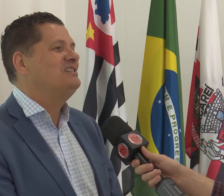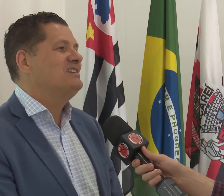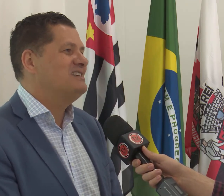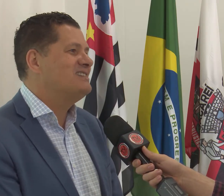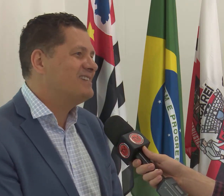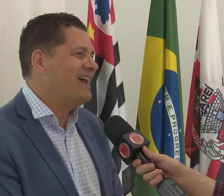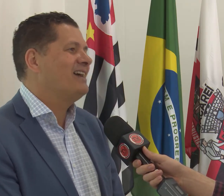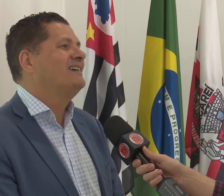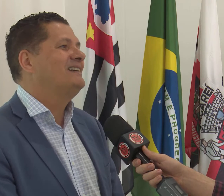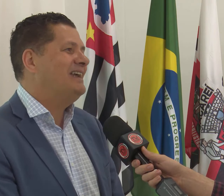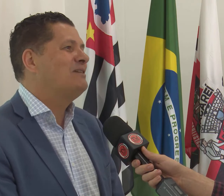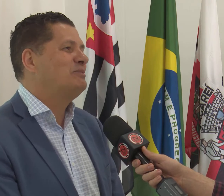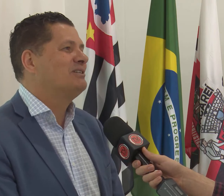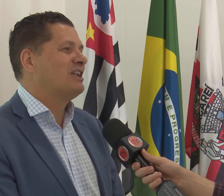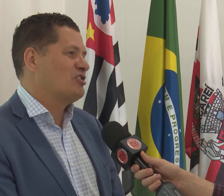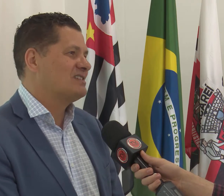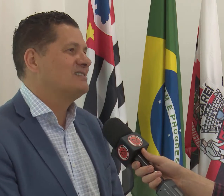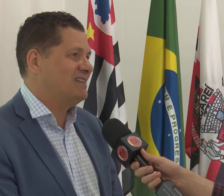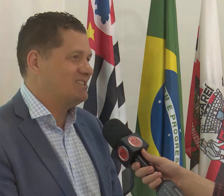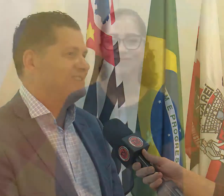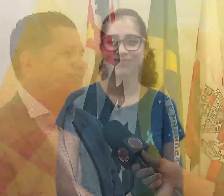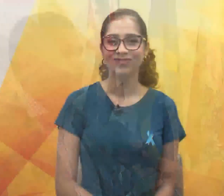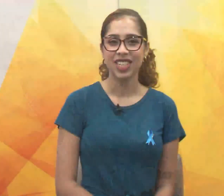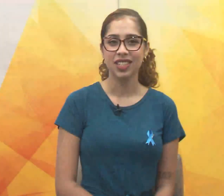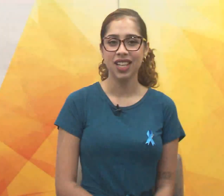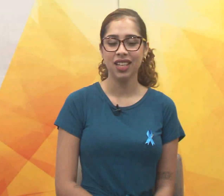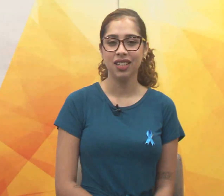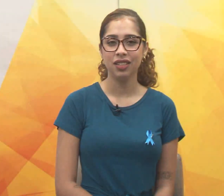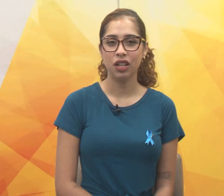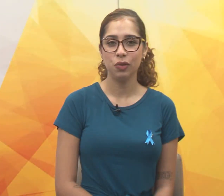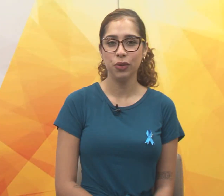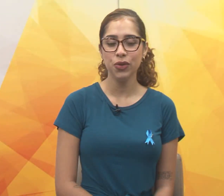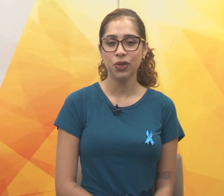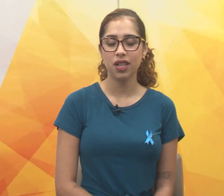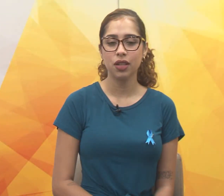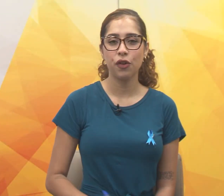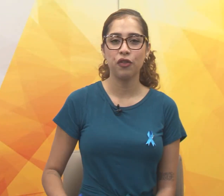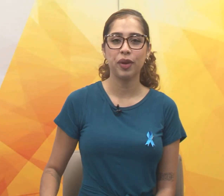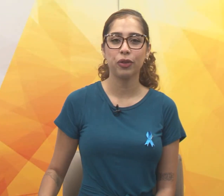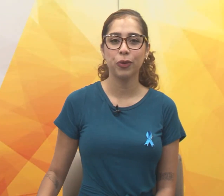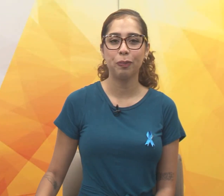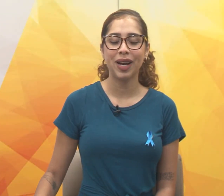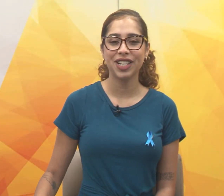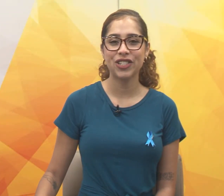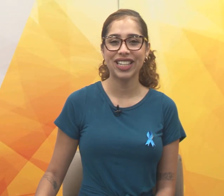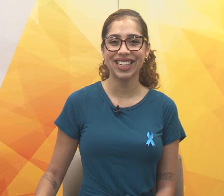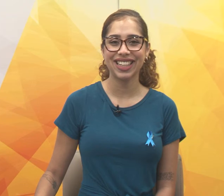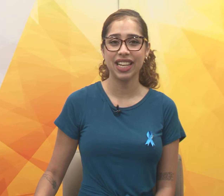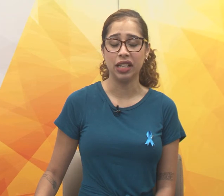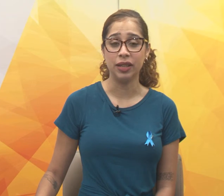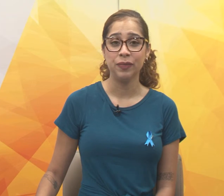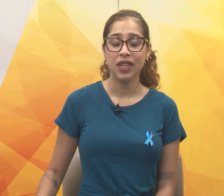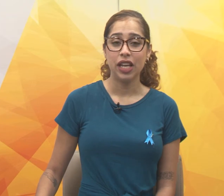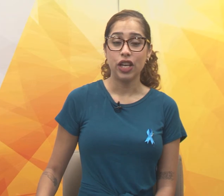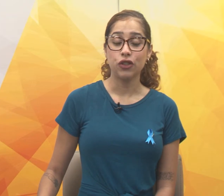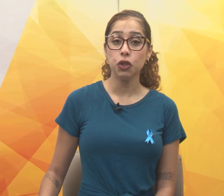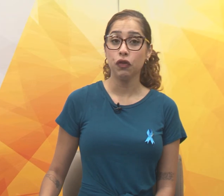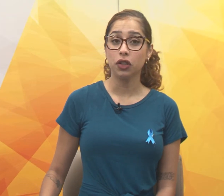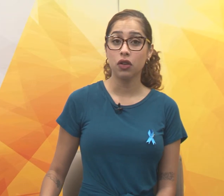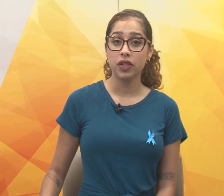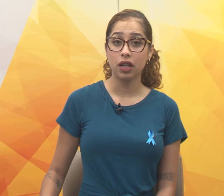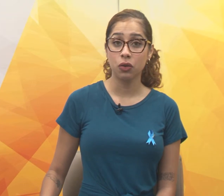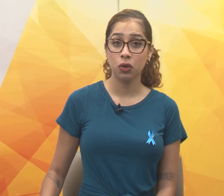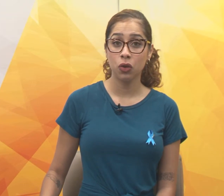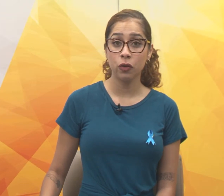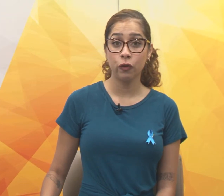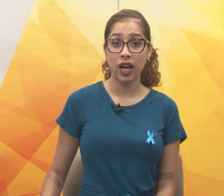quer investir e que quer criar emprego na nossa cidade. Aí, então, muito desenvolvimento para Jacareí. E a gente